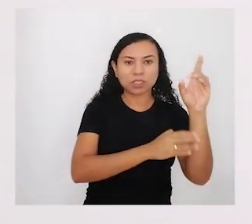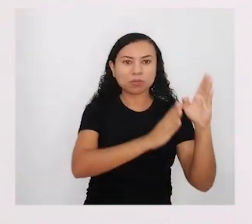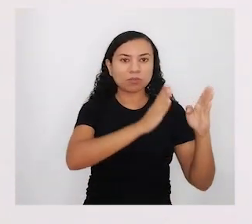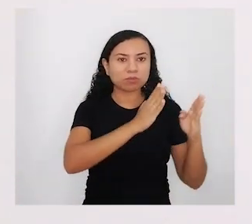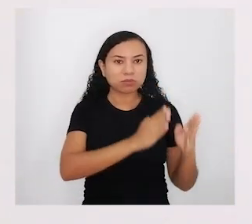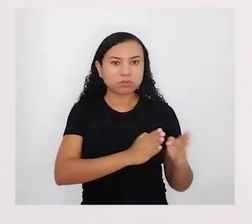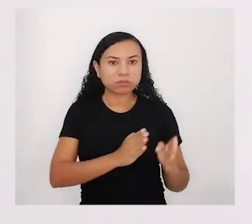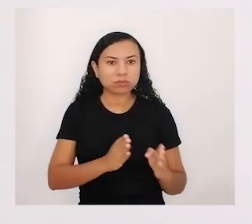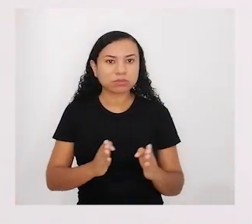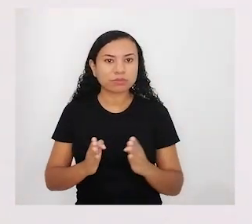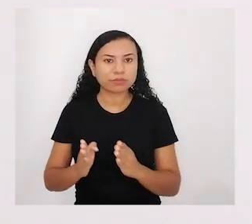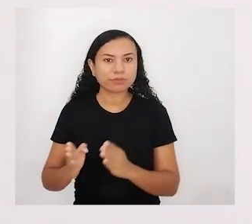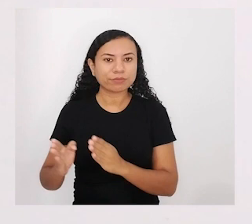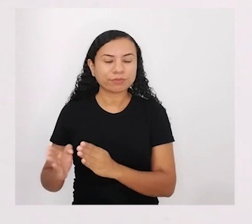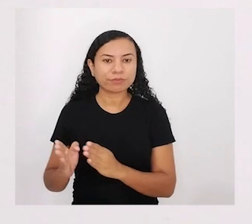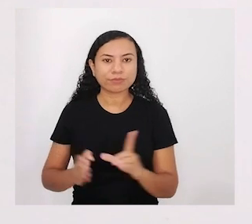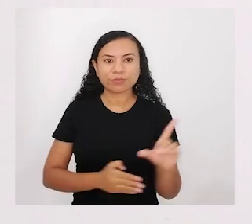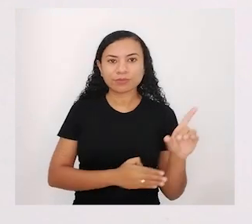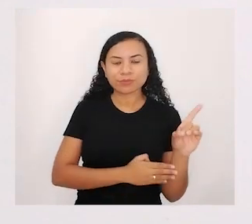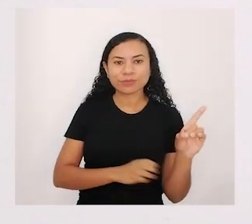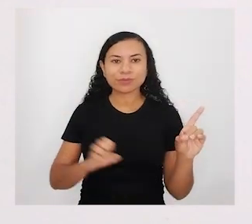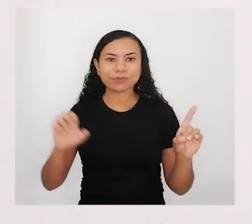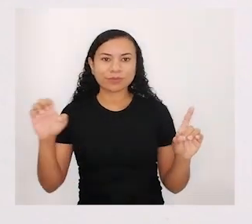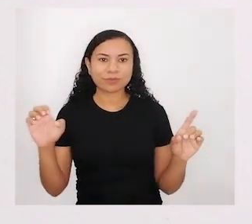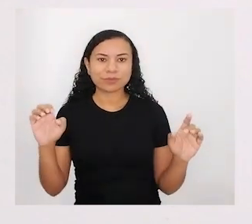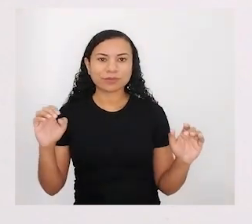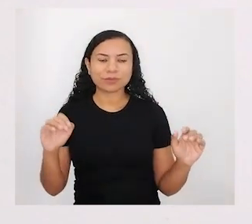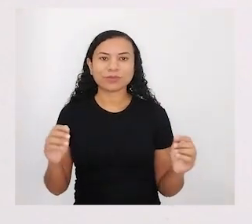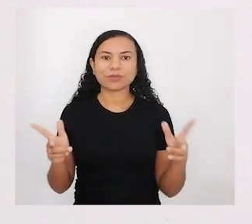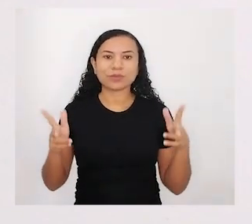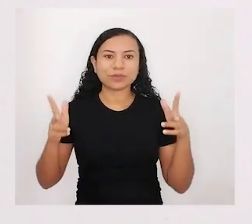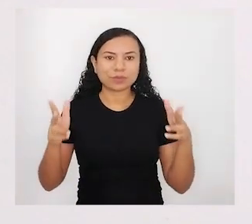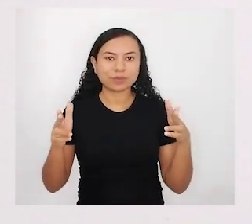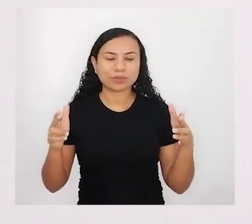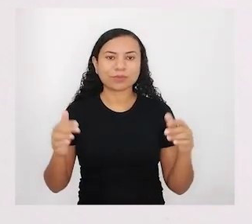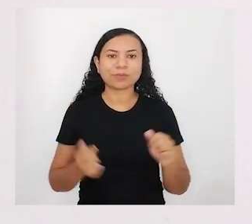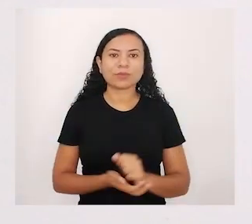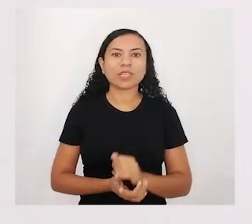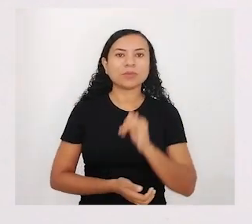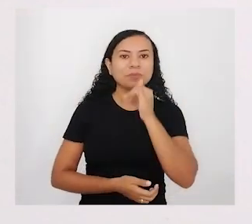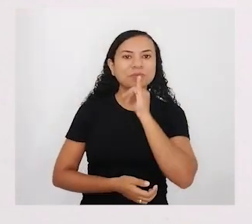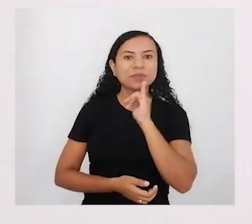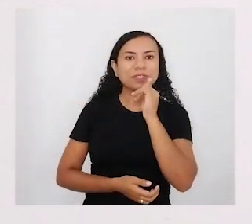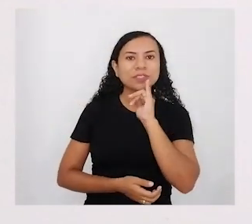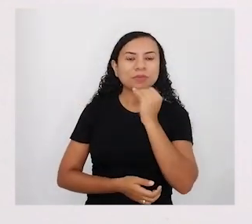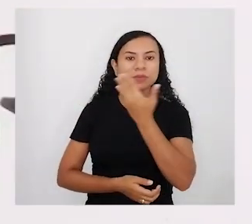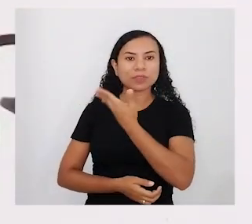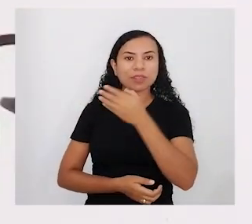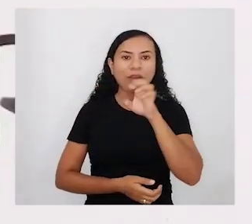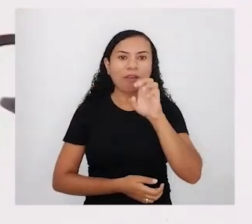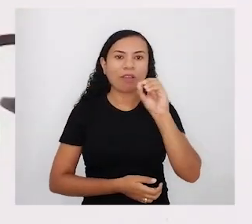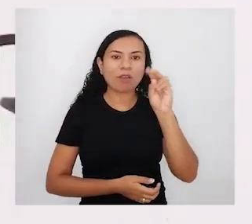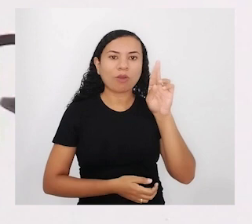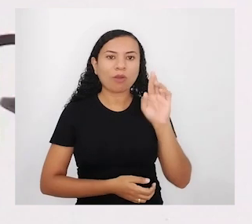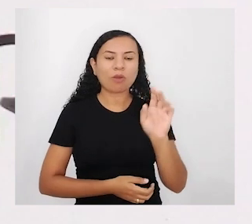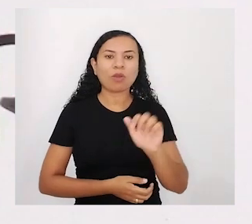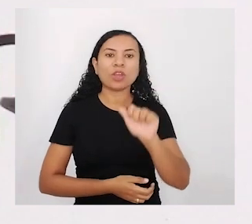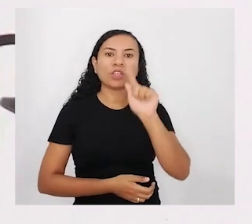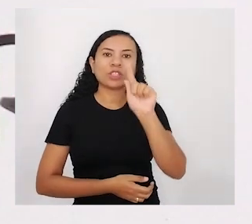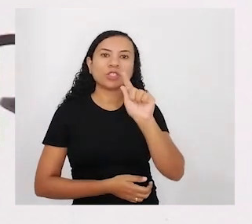da direita para a esquerda na fita complementar. A enzima de restrição EcoR1, por exemplo, se liga e corta a